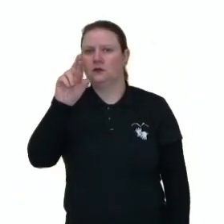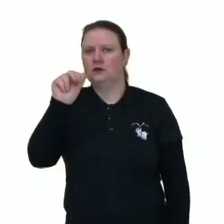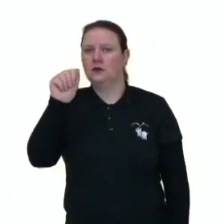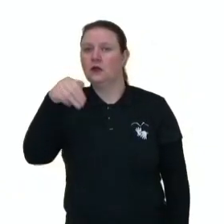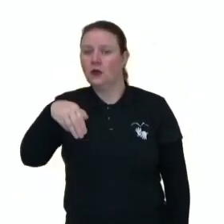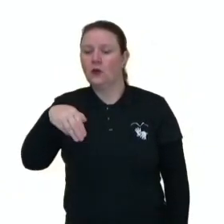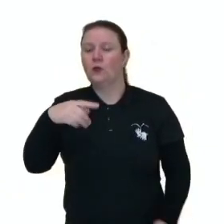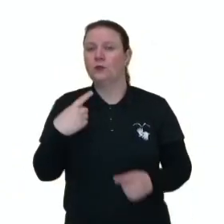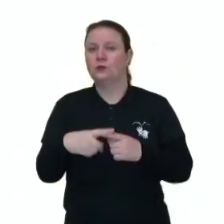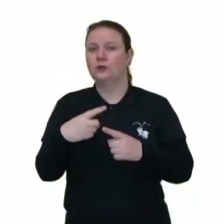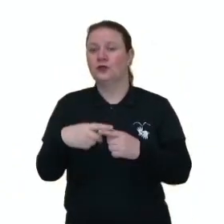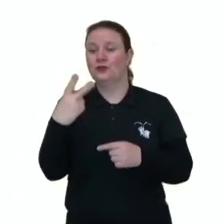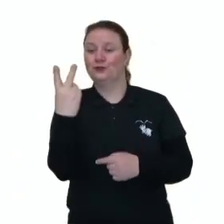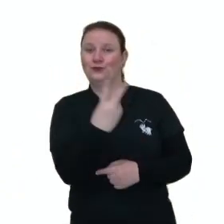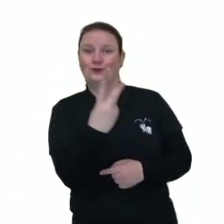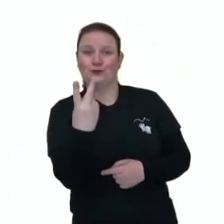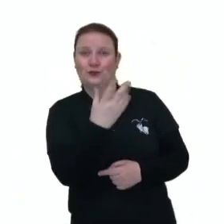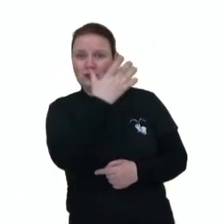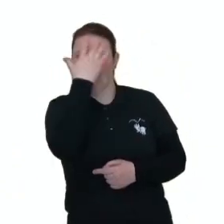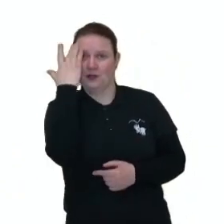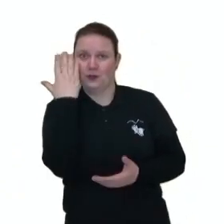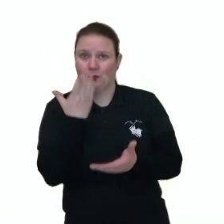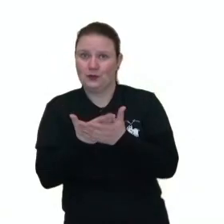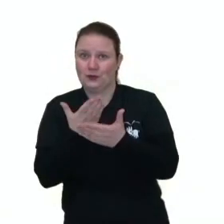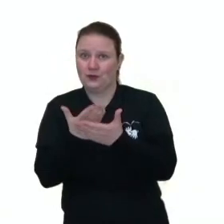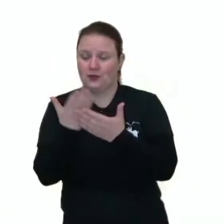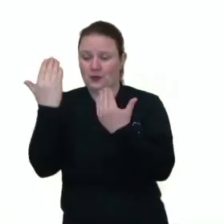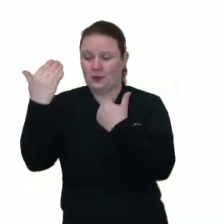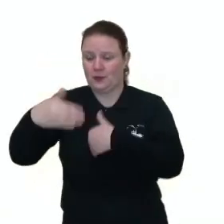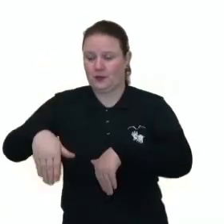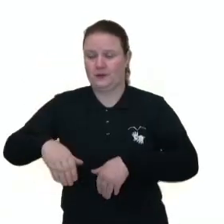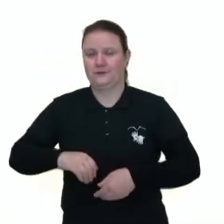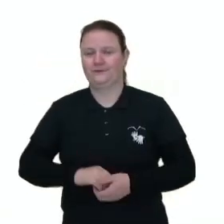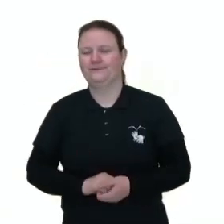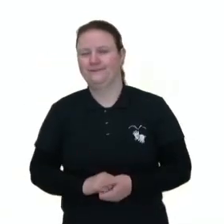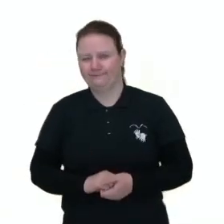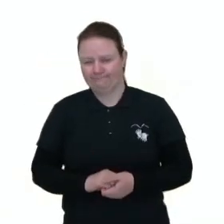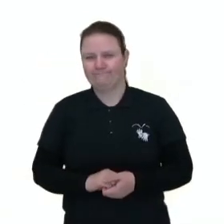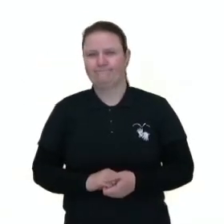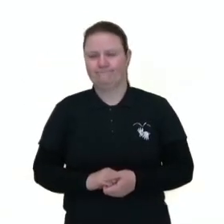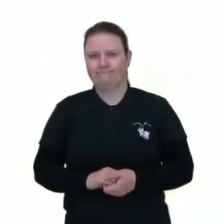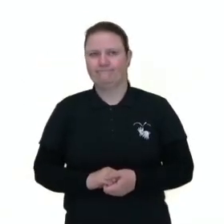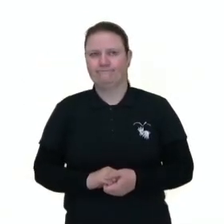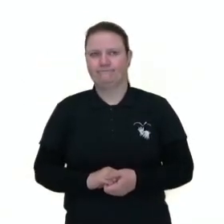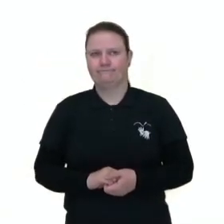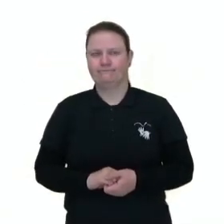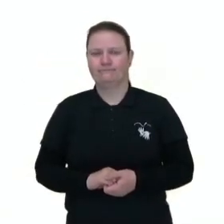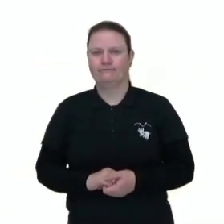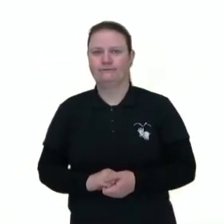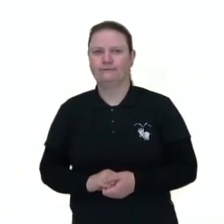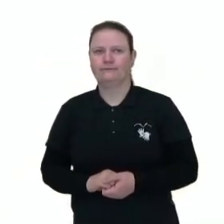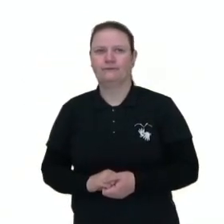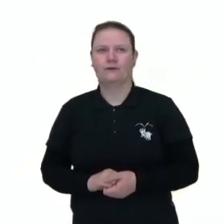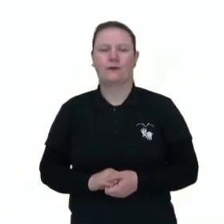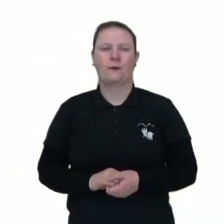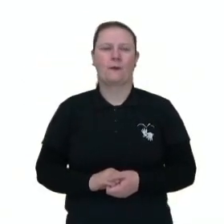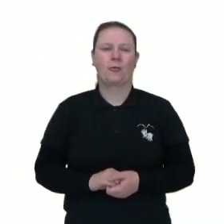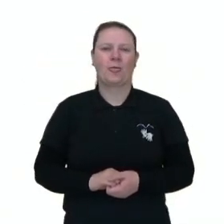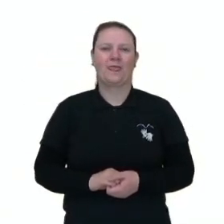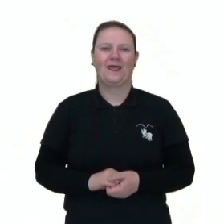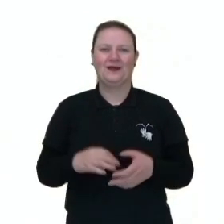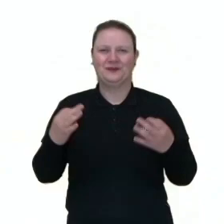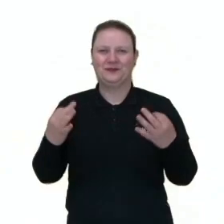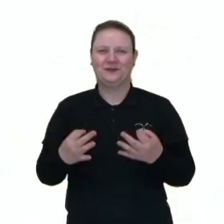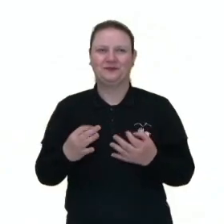Então, obrigatoriamente, quando o sujeito é composto, o verbo sempre irá para a forma do plural.